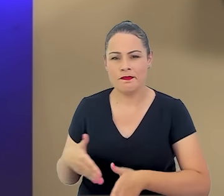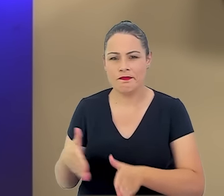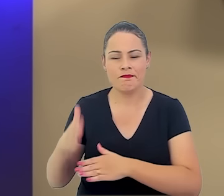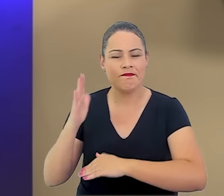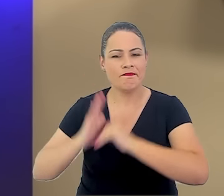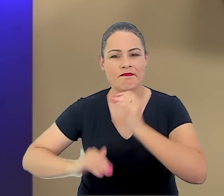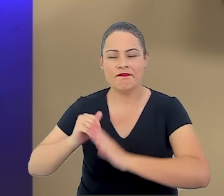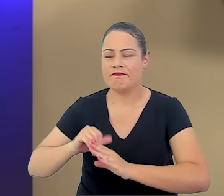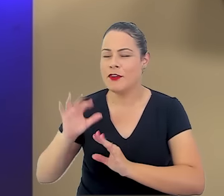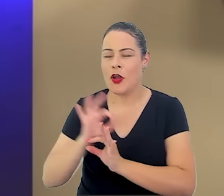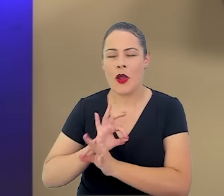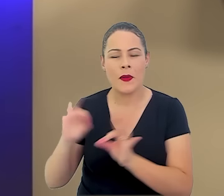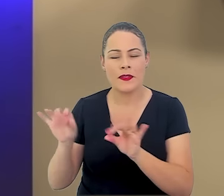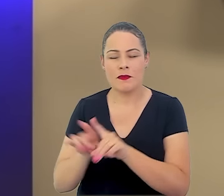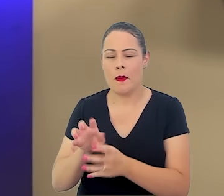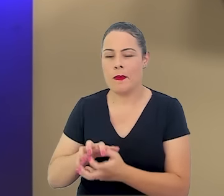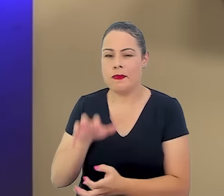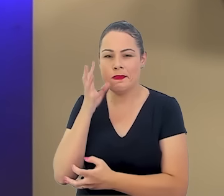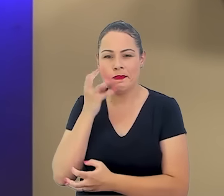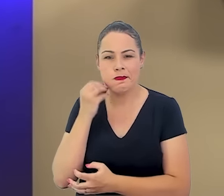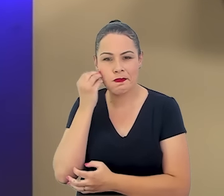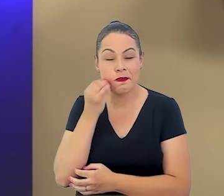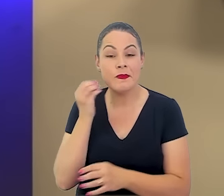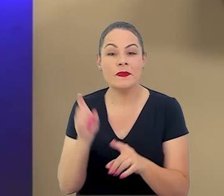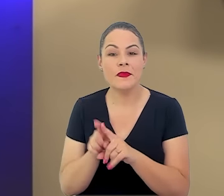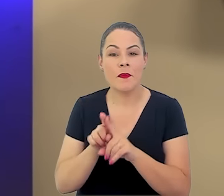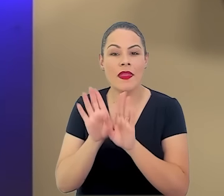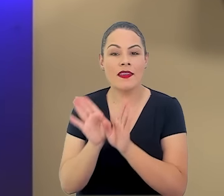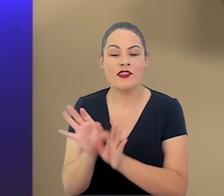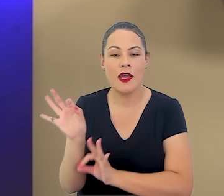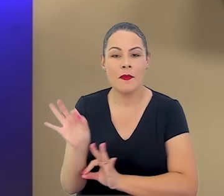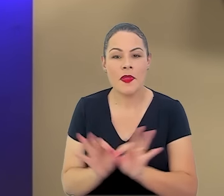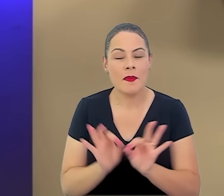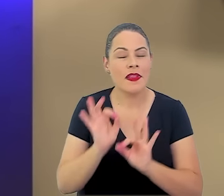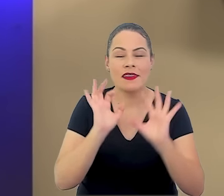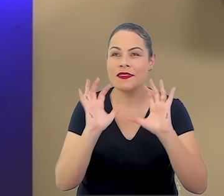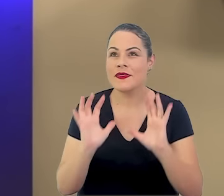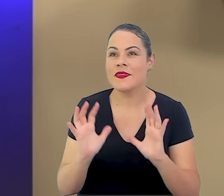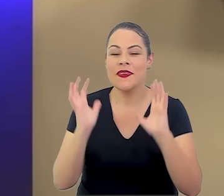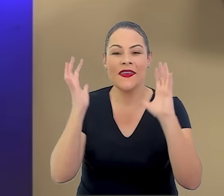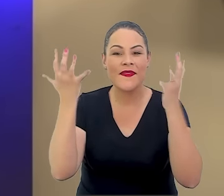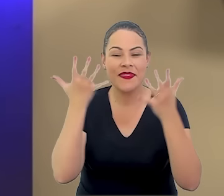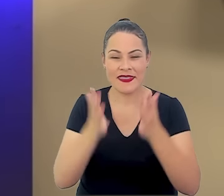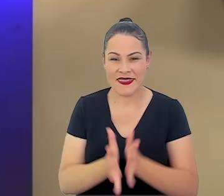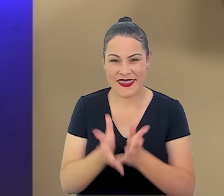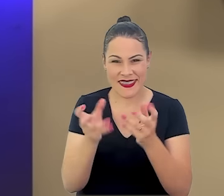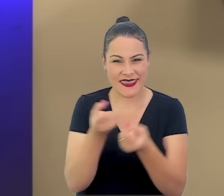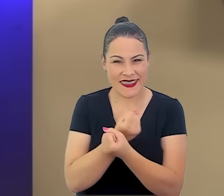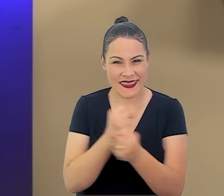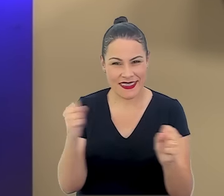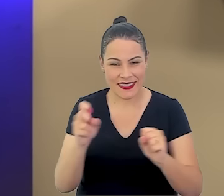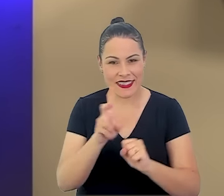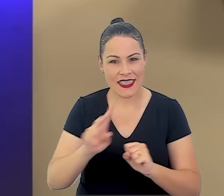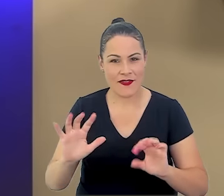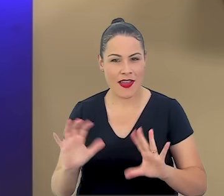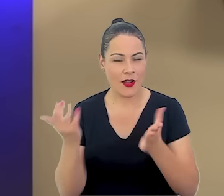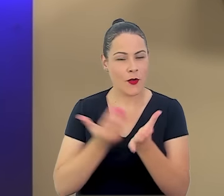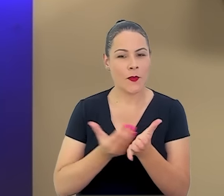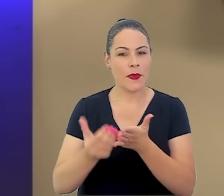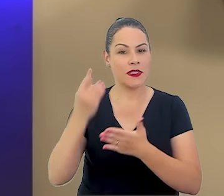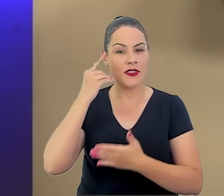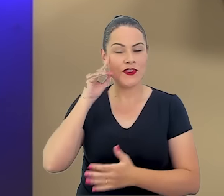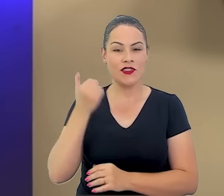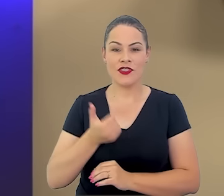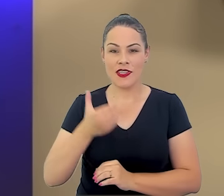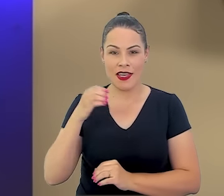aí bastante extensa e também preparando um grande evento que vai acontecer agora a